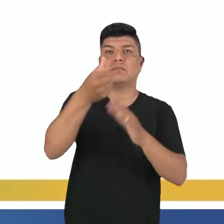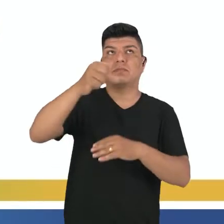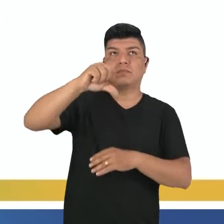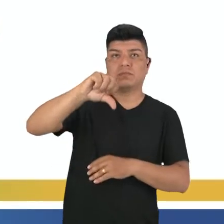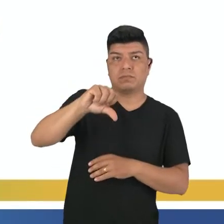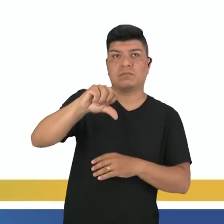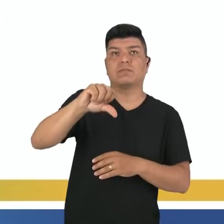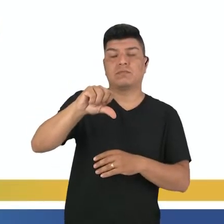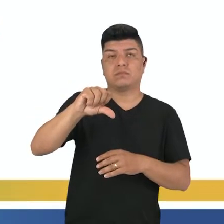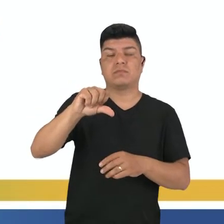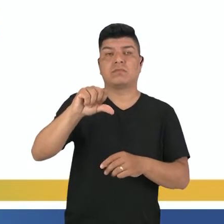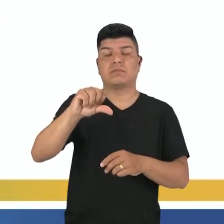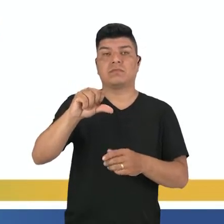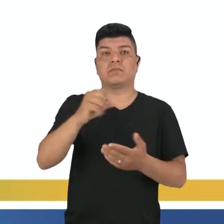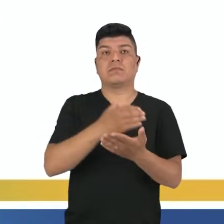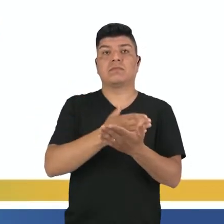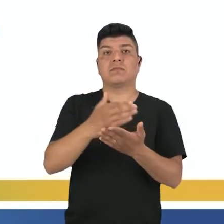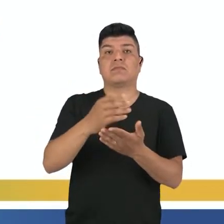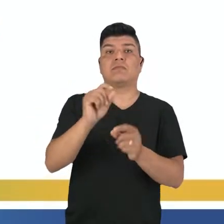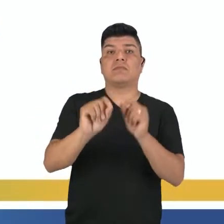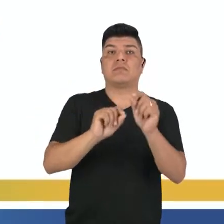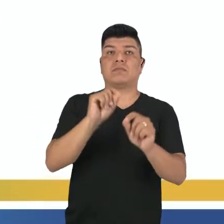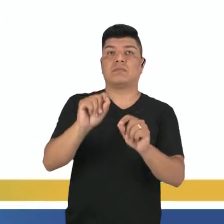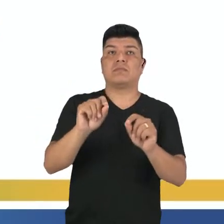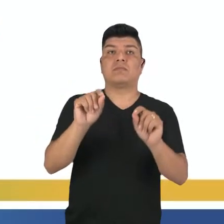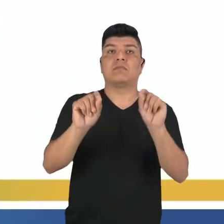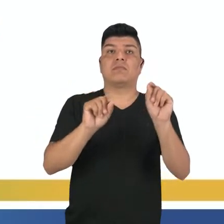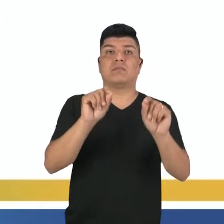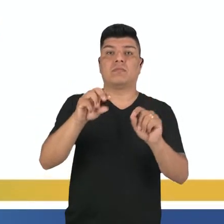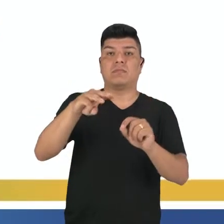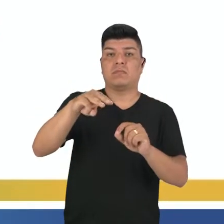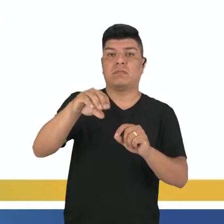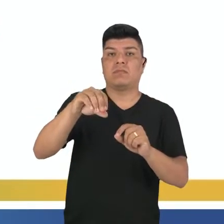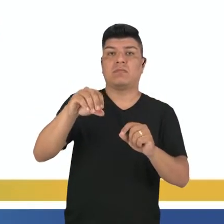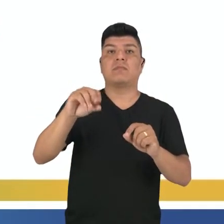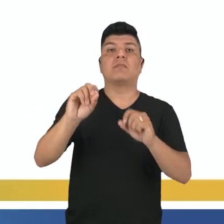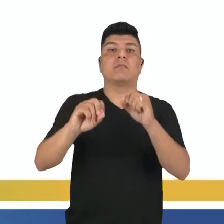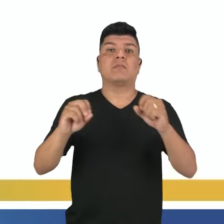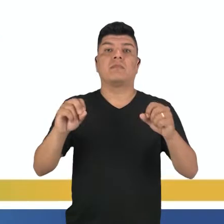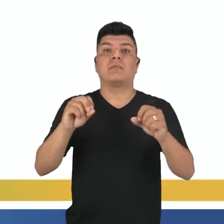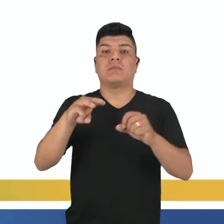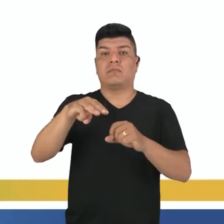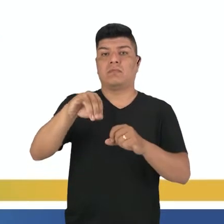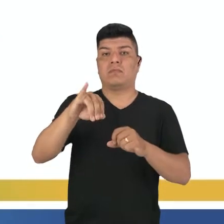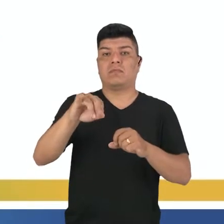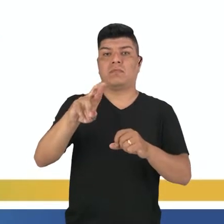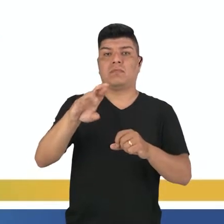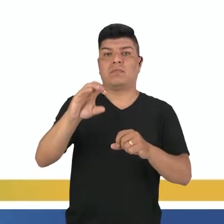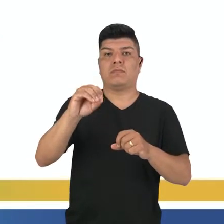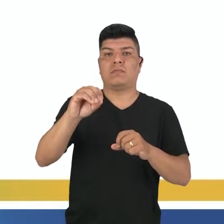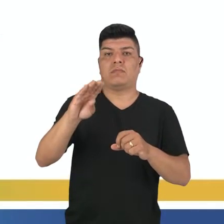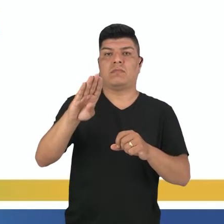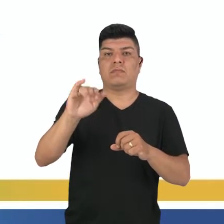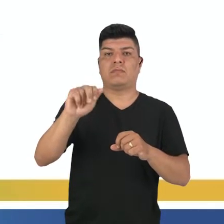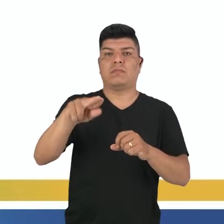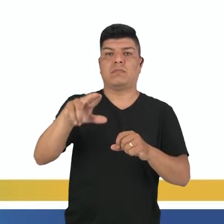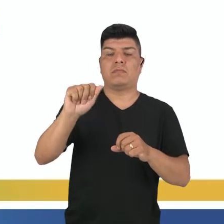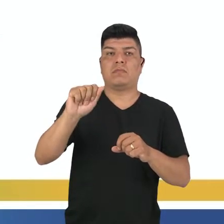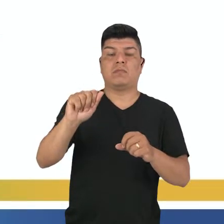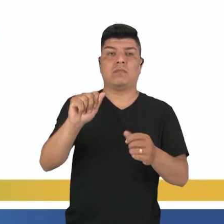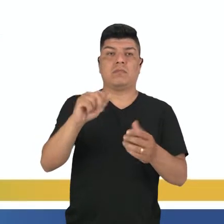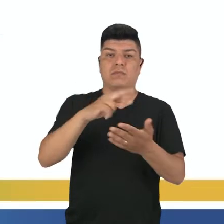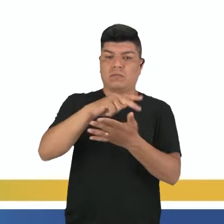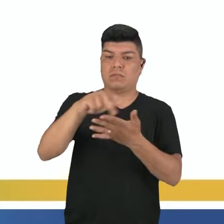então, passa a ter predominância a teoria microbiana, a teoria que estudava diversas casualidades